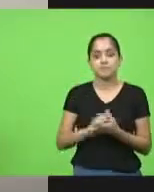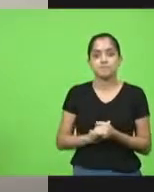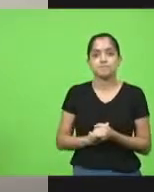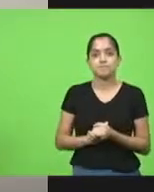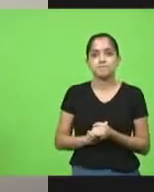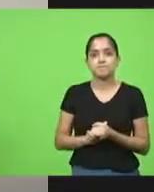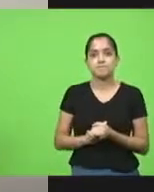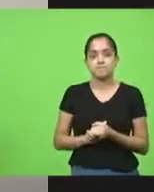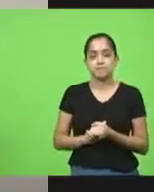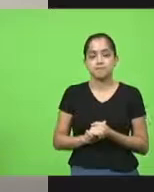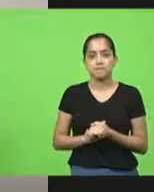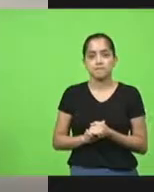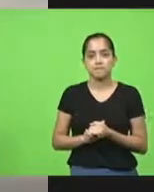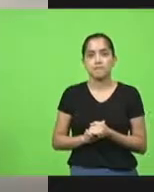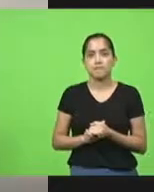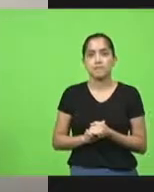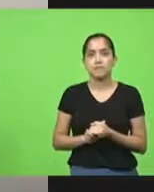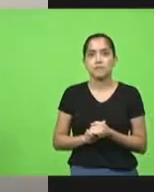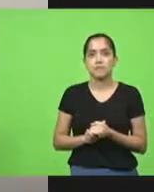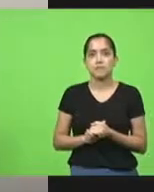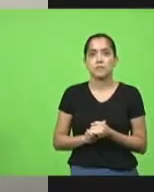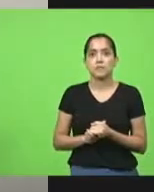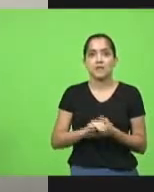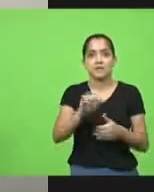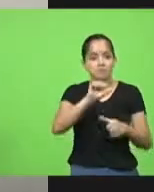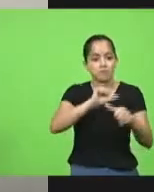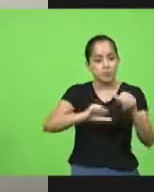era de virar pelo avesso.